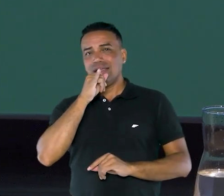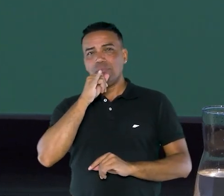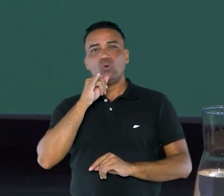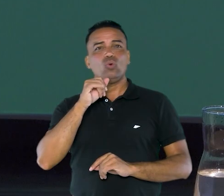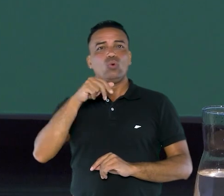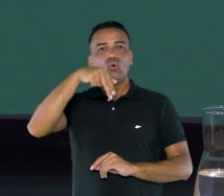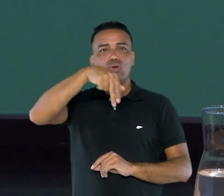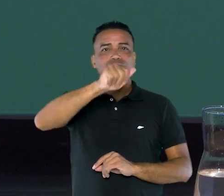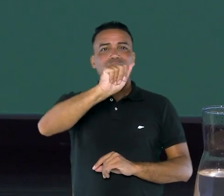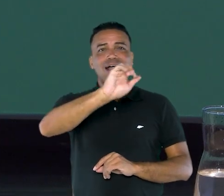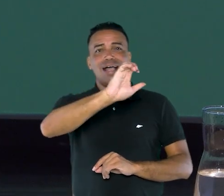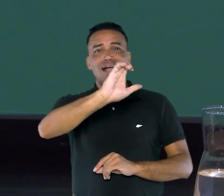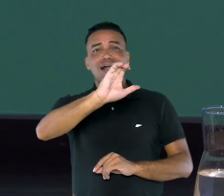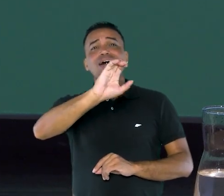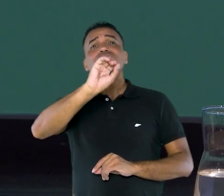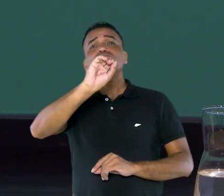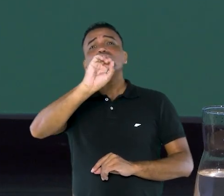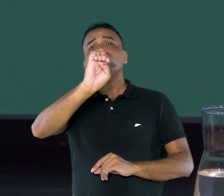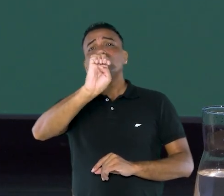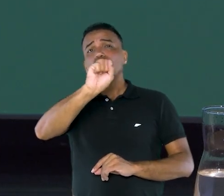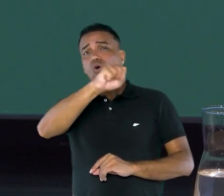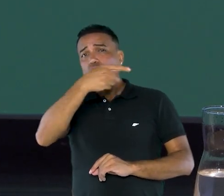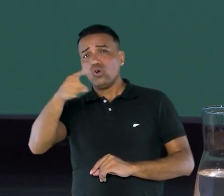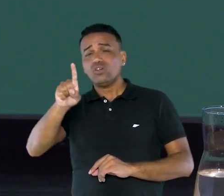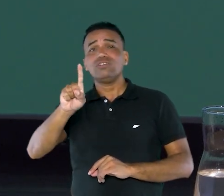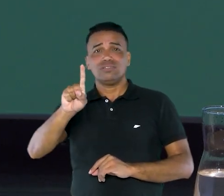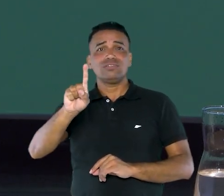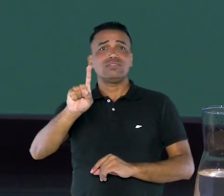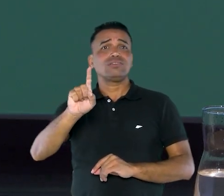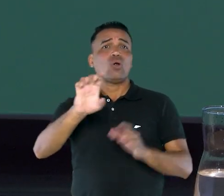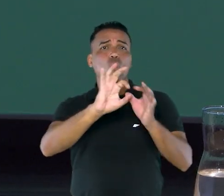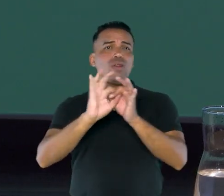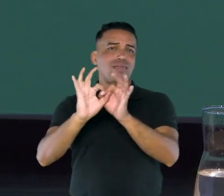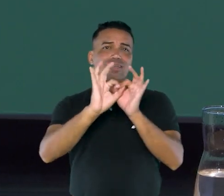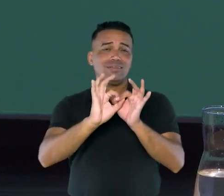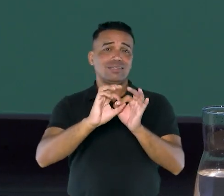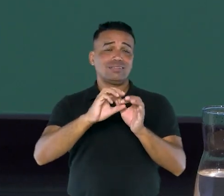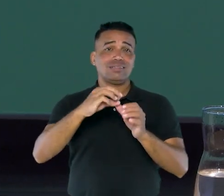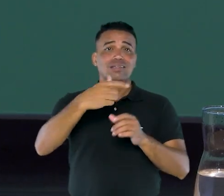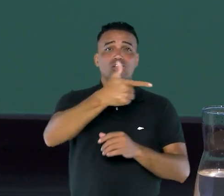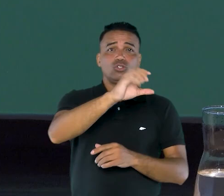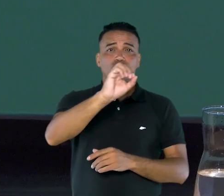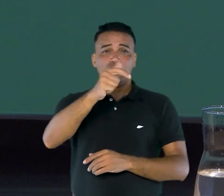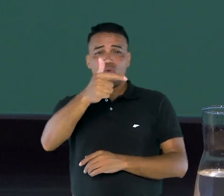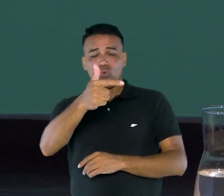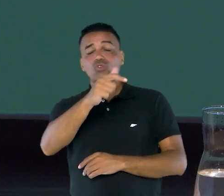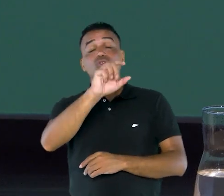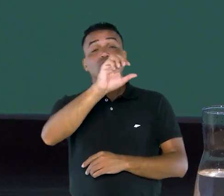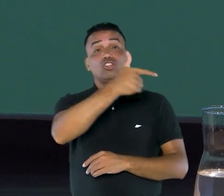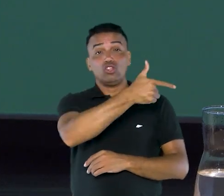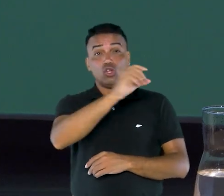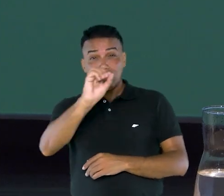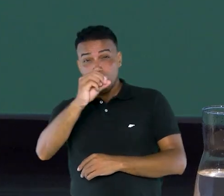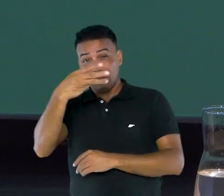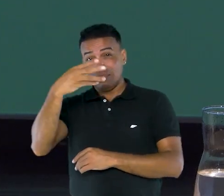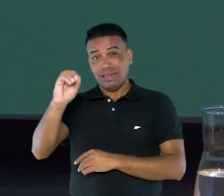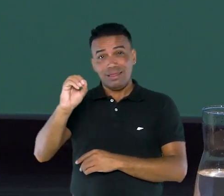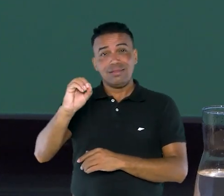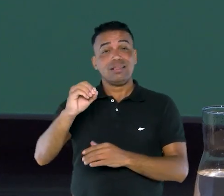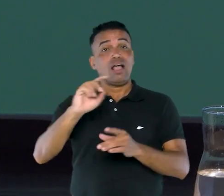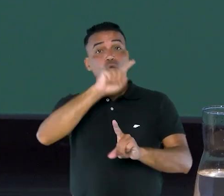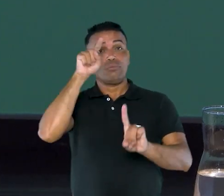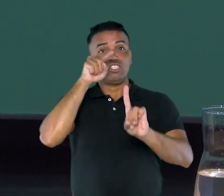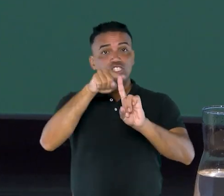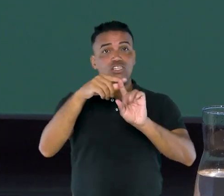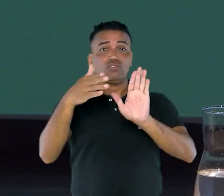das Nações Unidas para 2030. A gente tem 17 goals, né, objetivos,